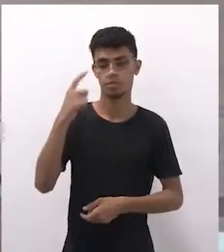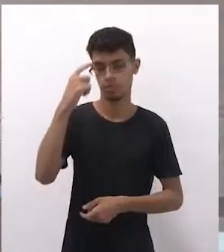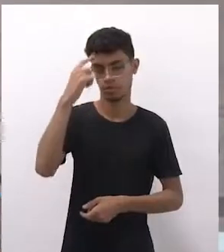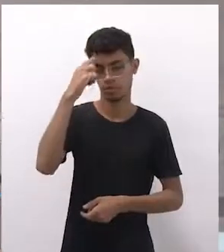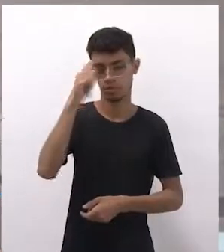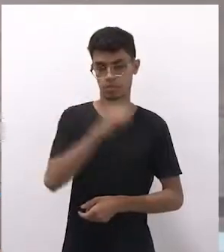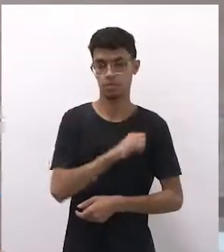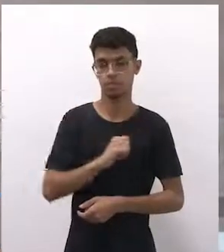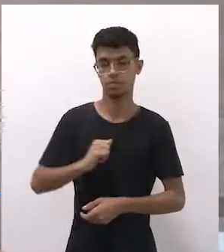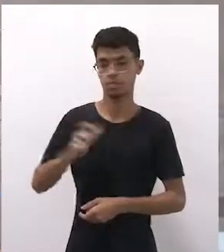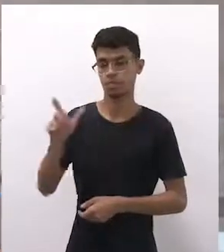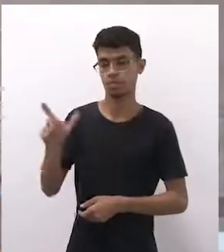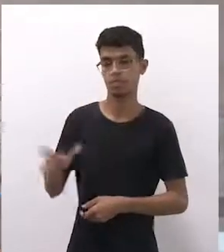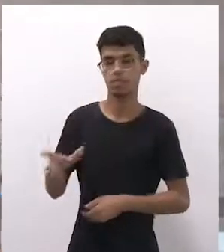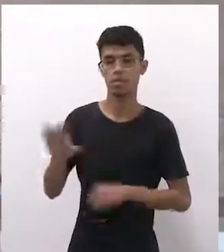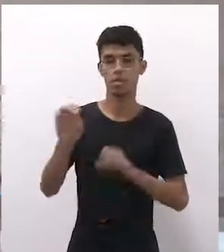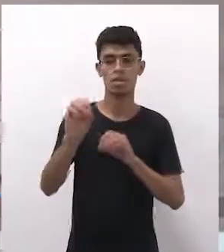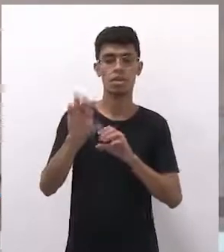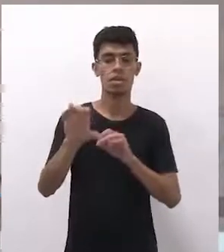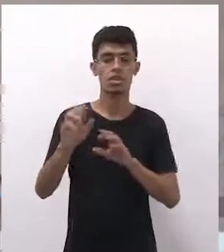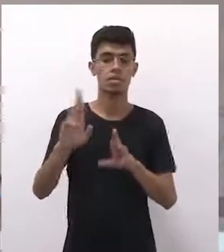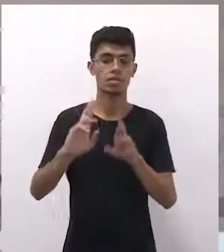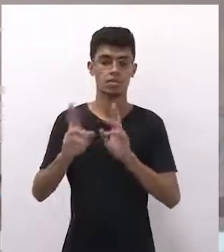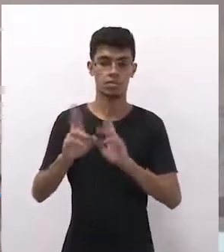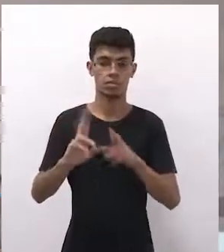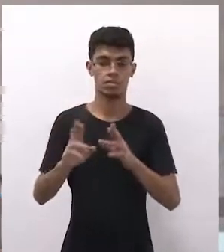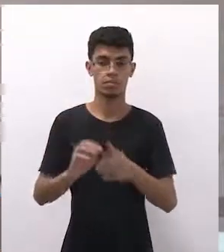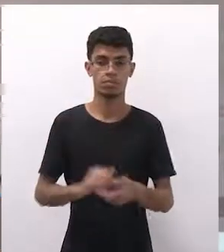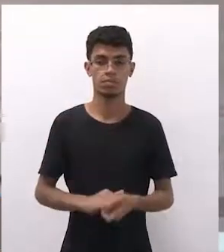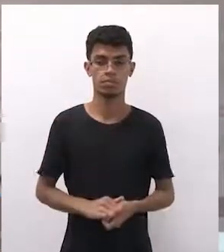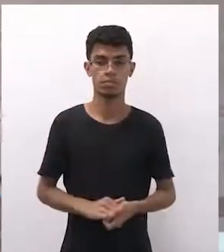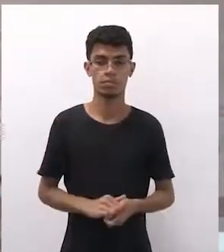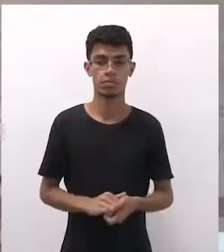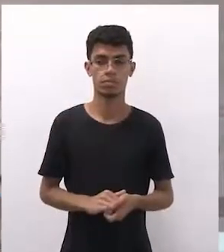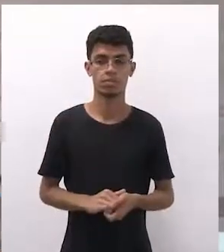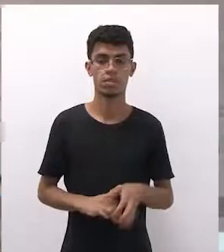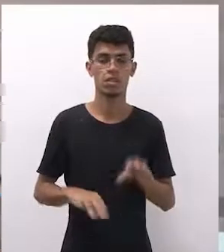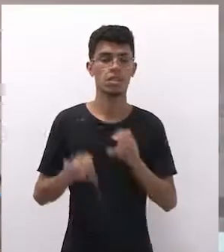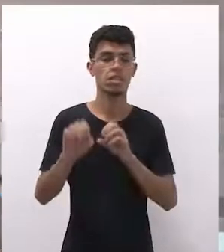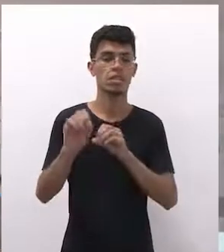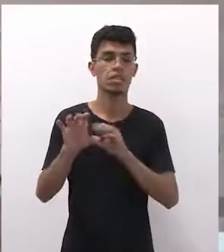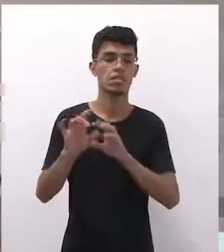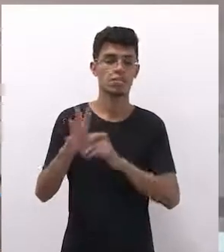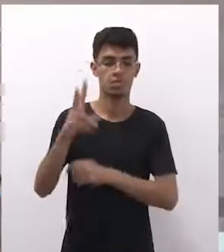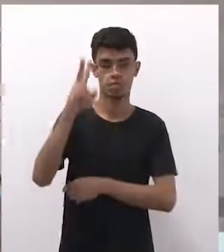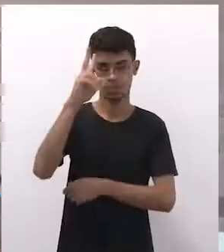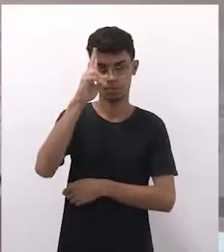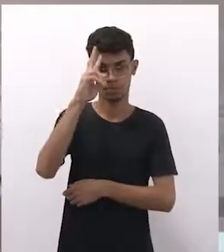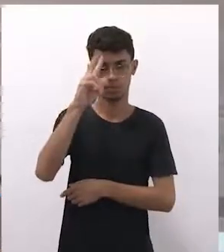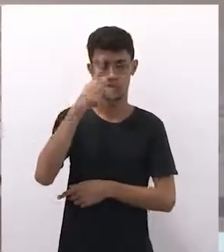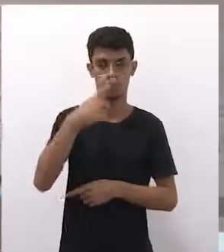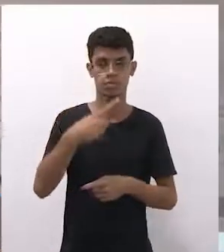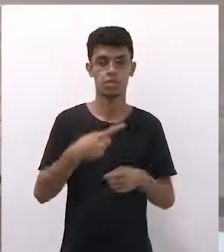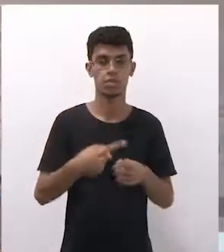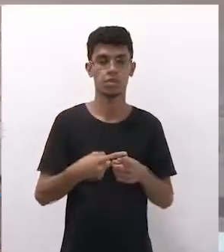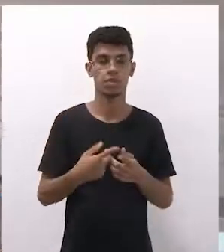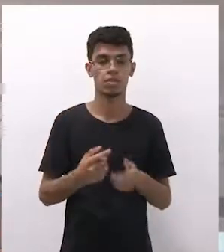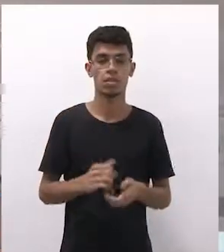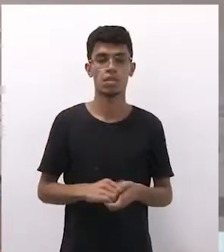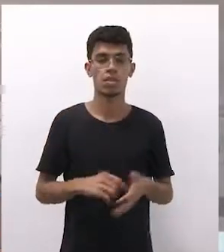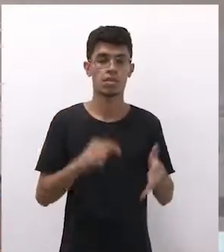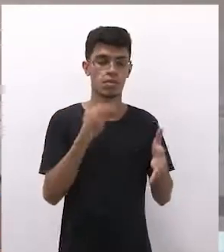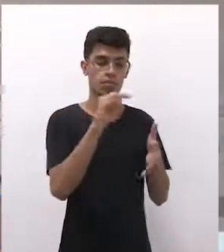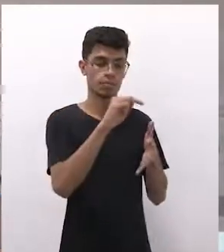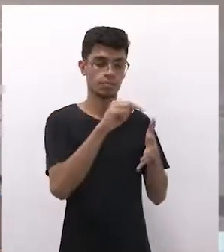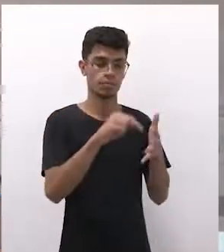justamente a educação das relações étnico-raciais no ensino de história, porque eu acho que esses pontos são